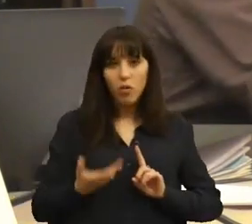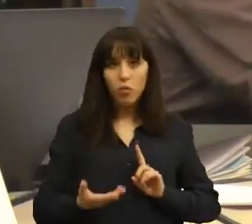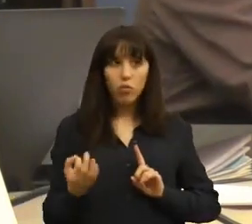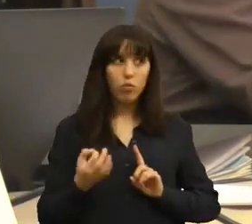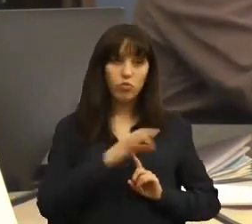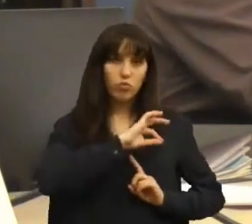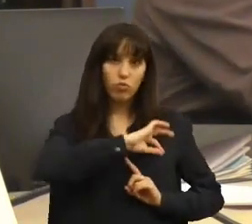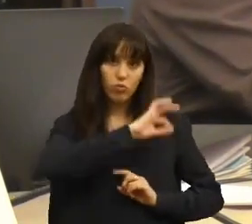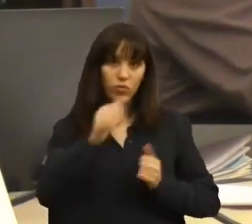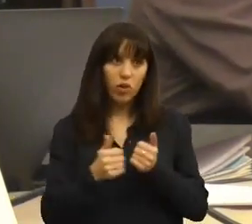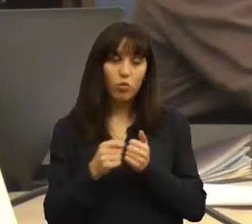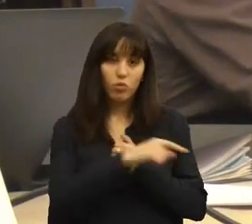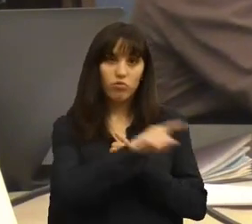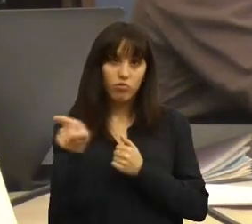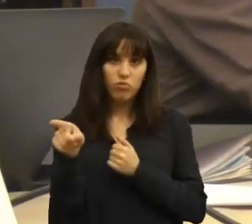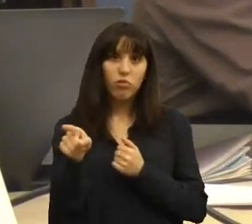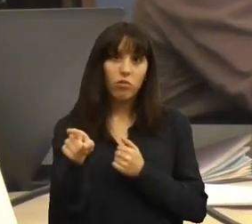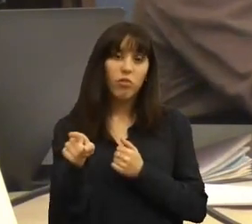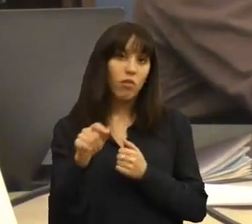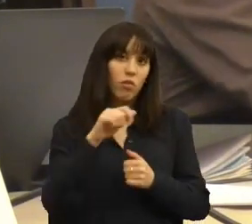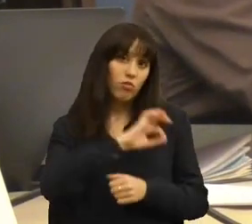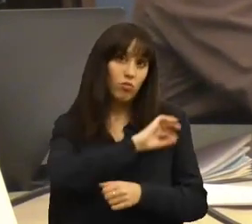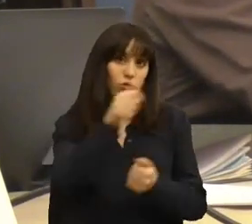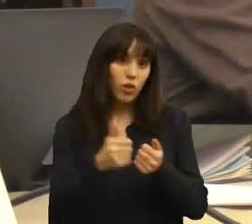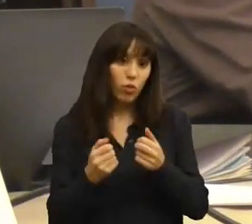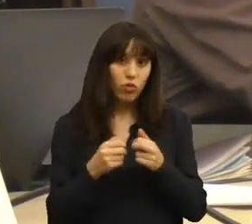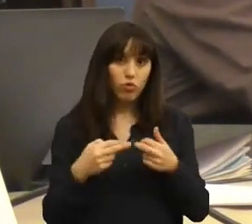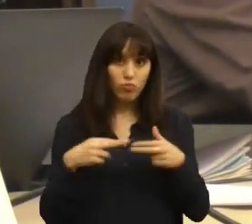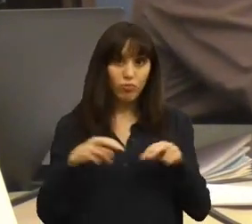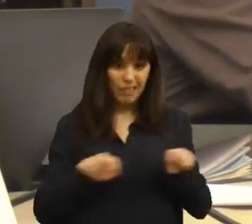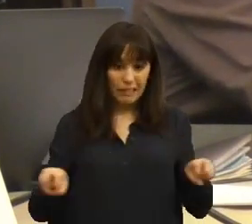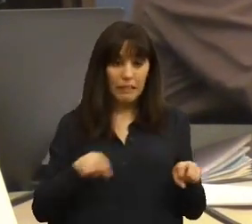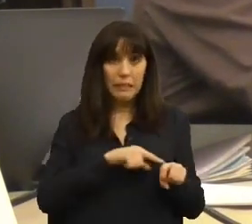dos senhores vereadores com pelouro tenha estado